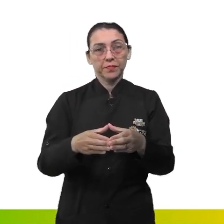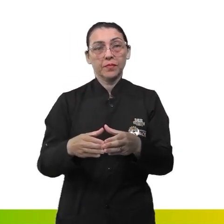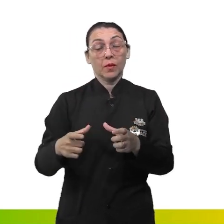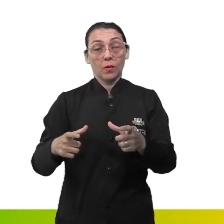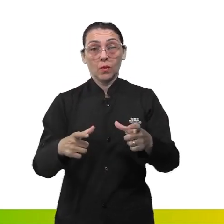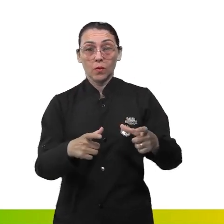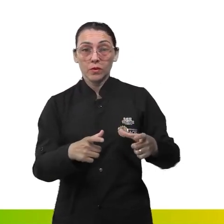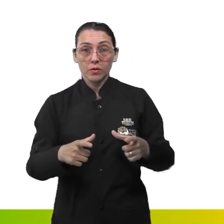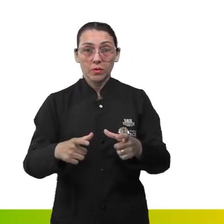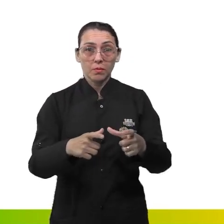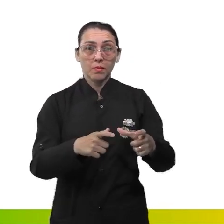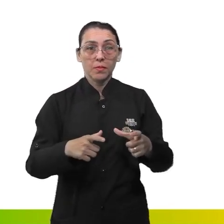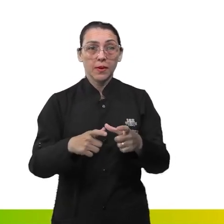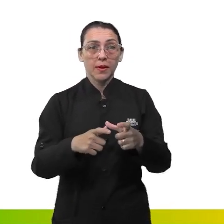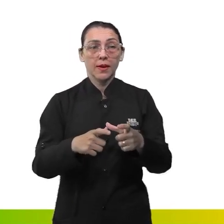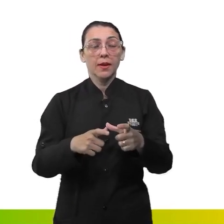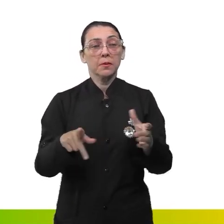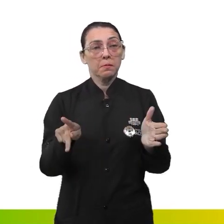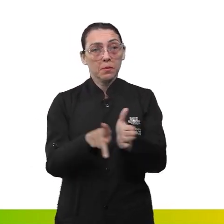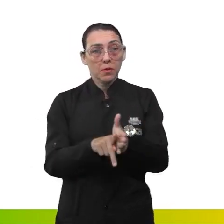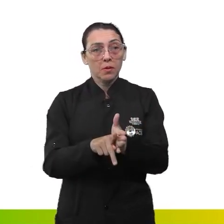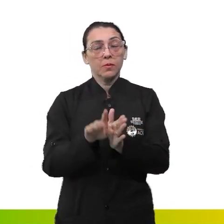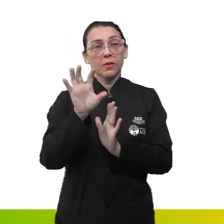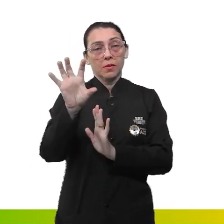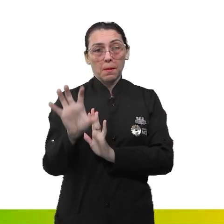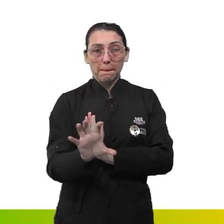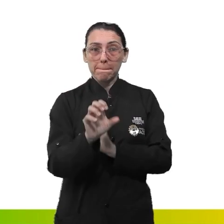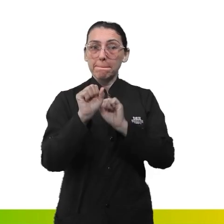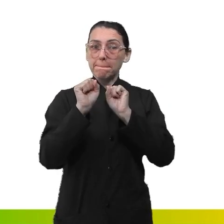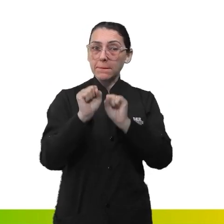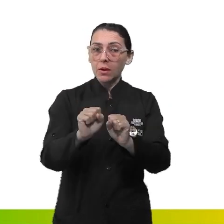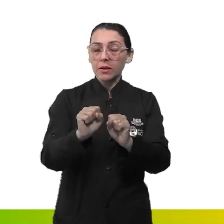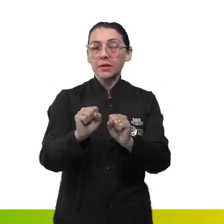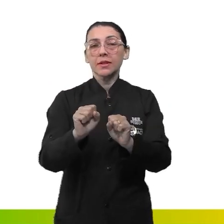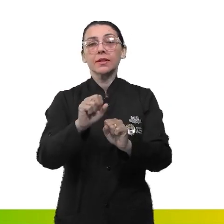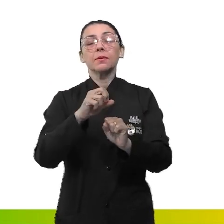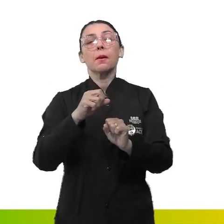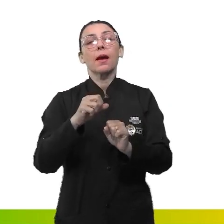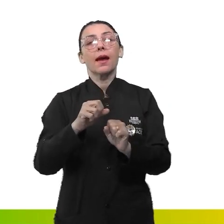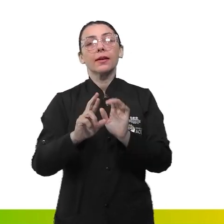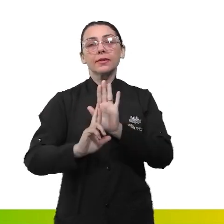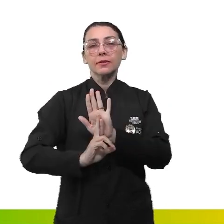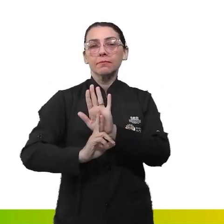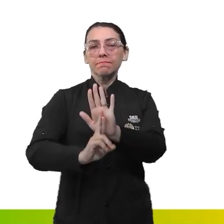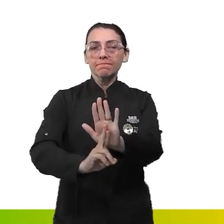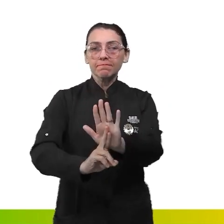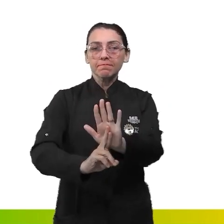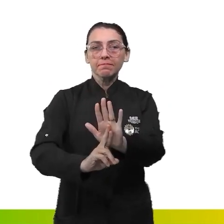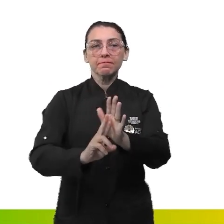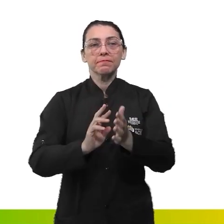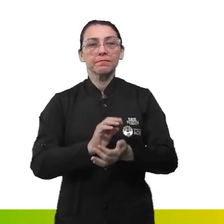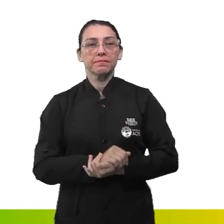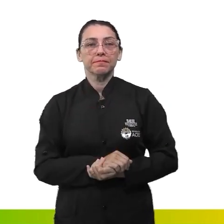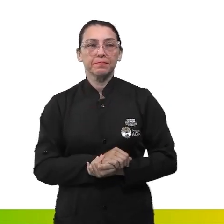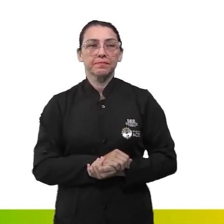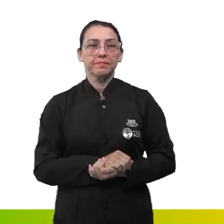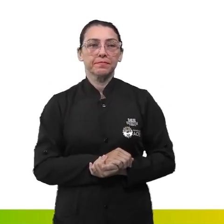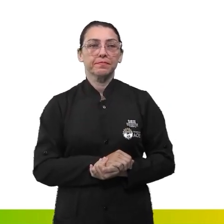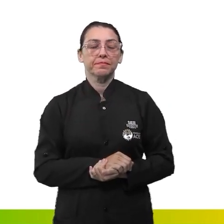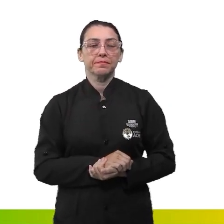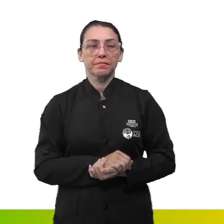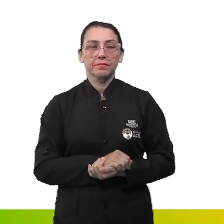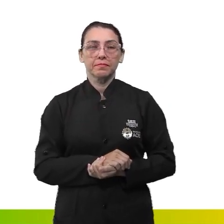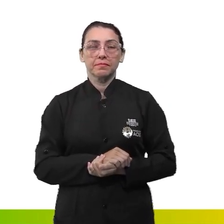grupo. Os pratos típicos podem ser considerados bens culturais